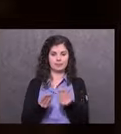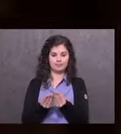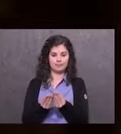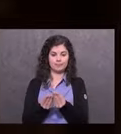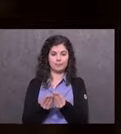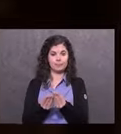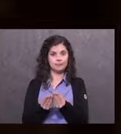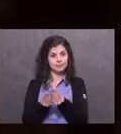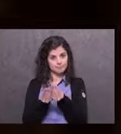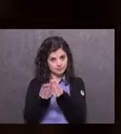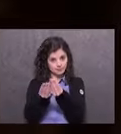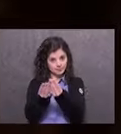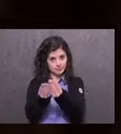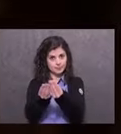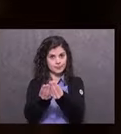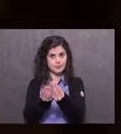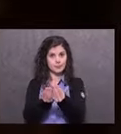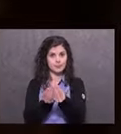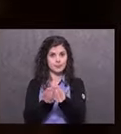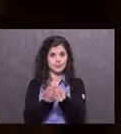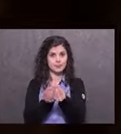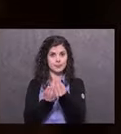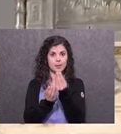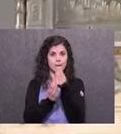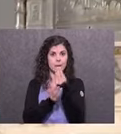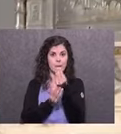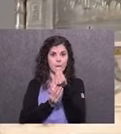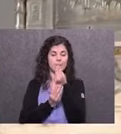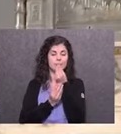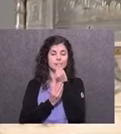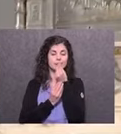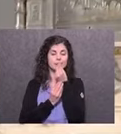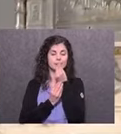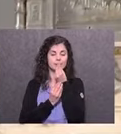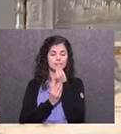tomai todos e comei.